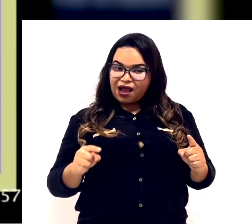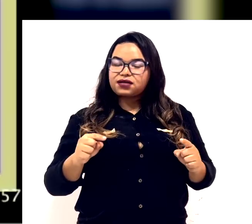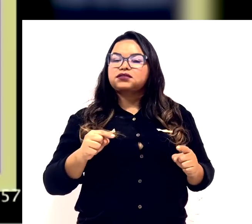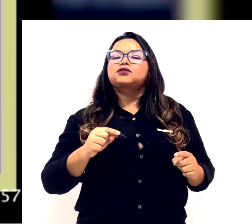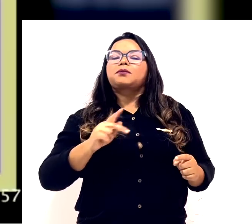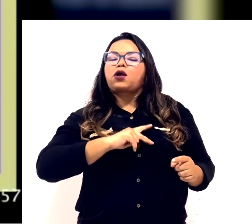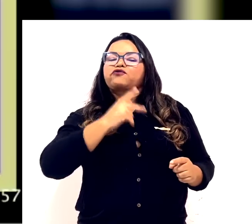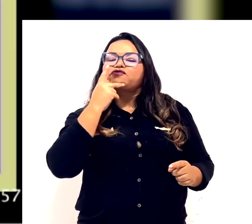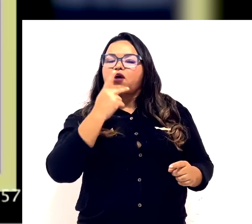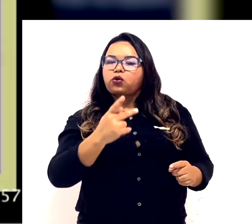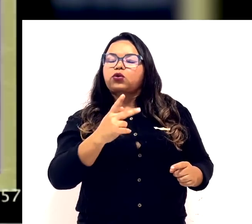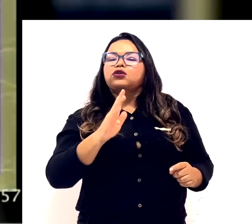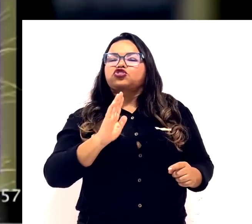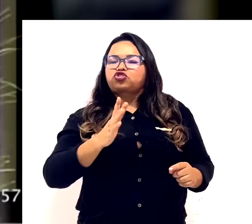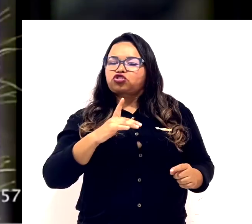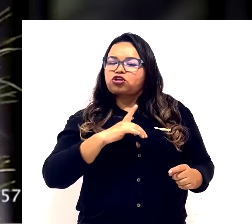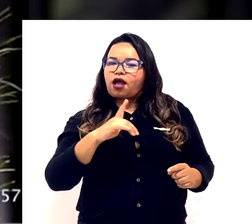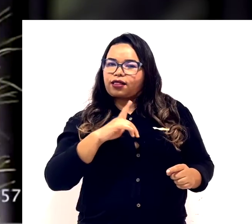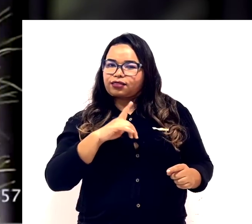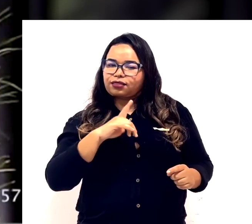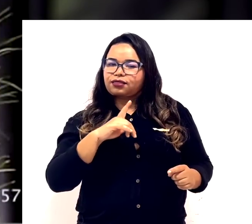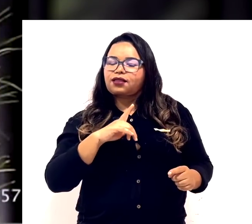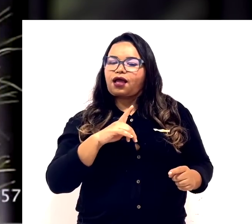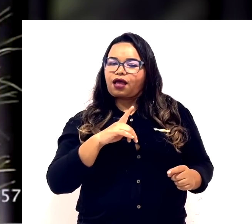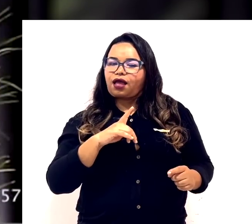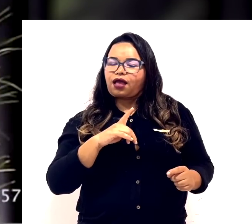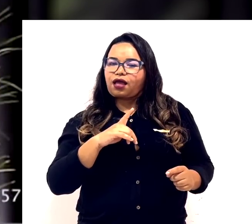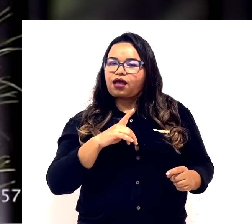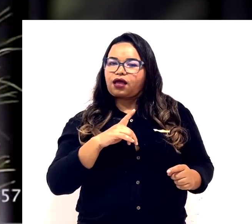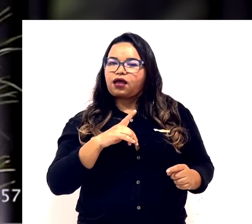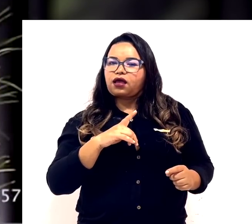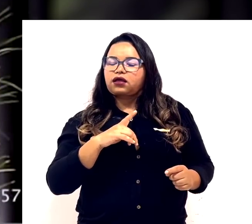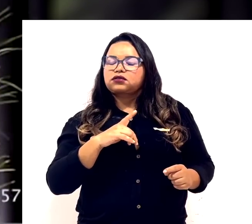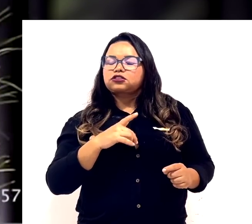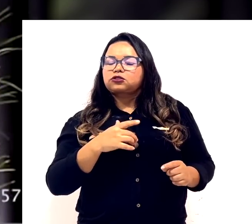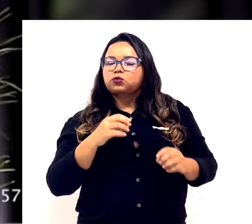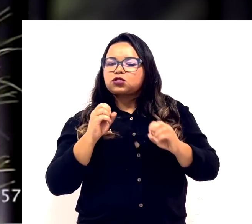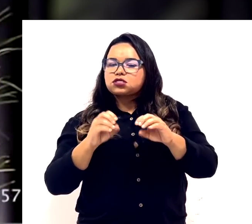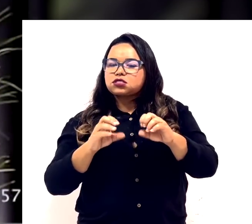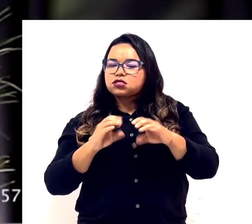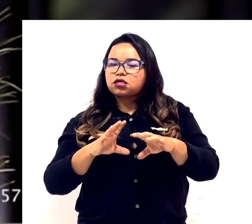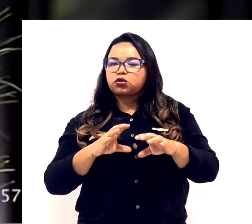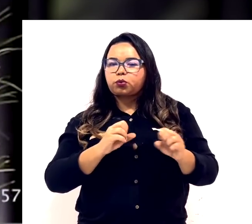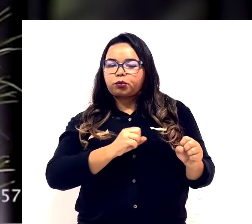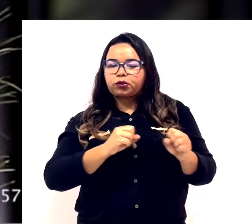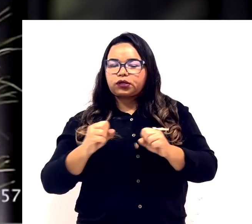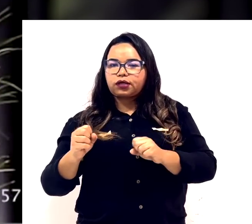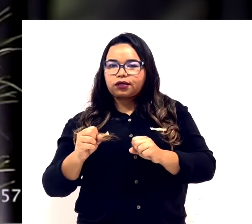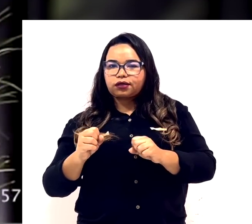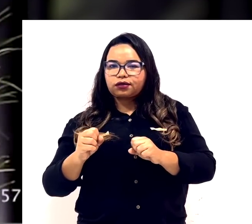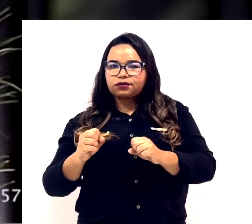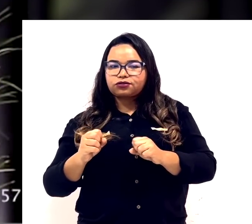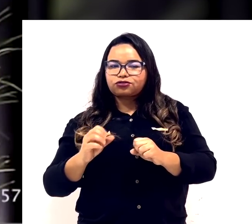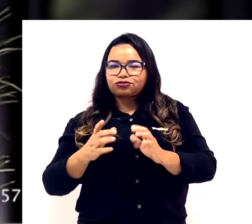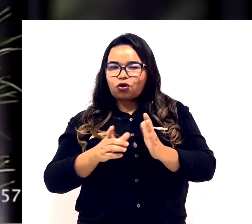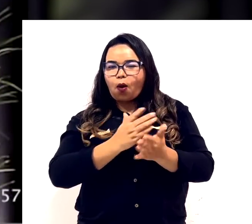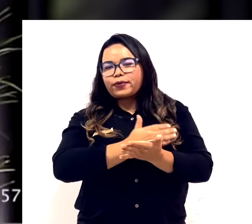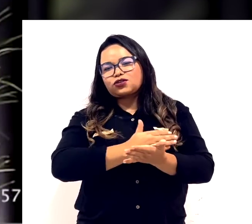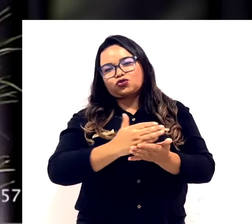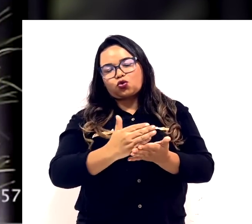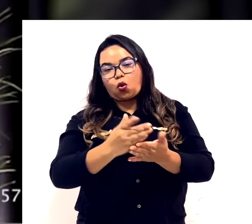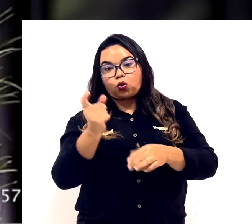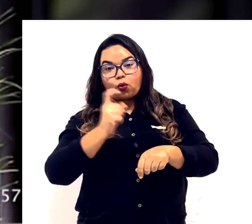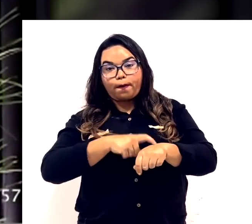Portanto, este poder, este iníquo e misterioso poder, já estava operando no mundo no tempo de Paulo. Portanto, este não é um